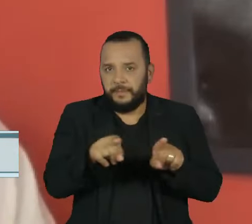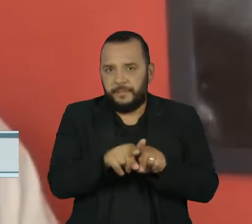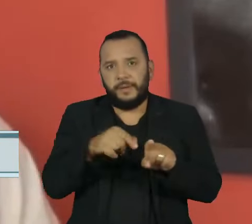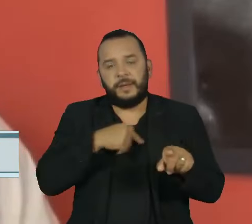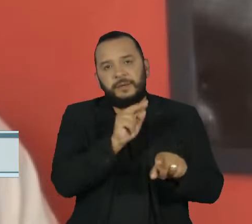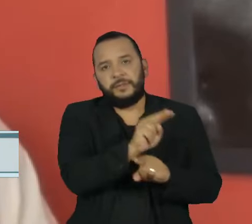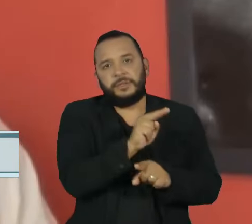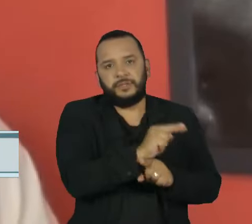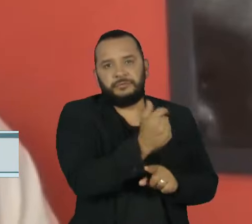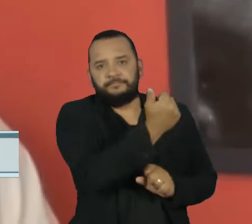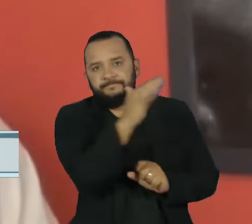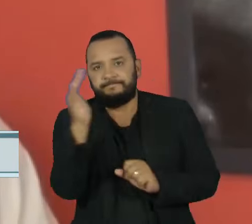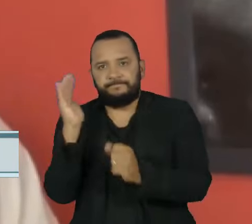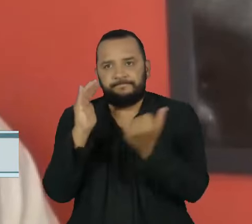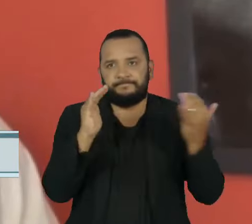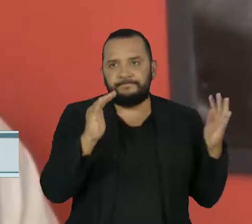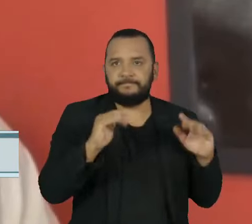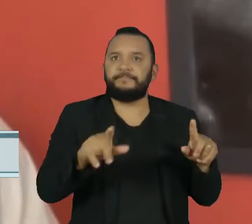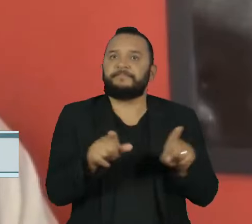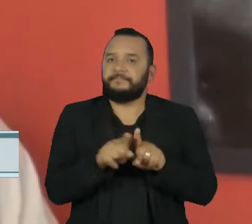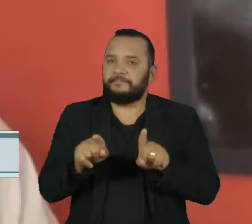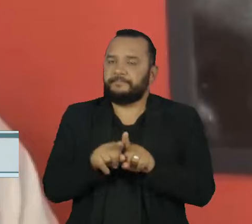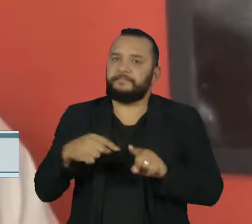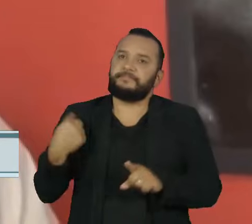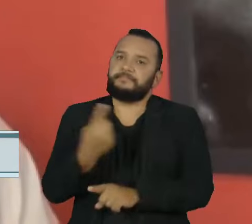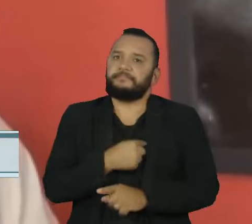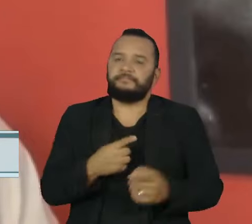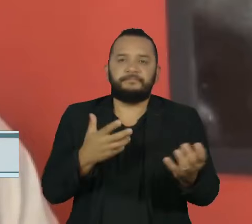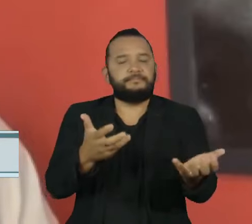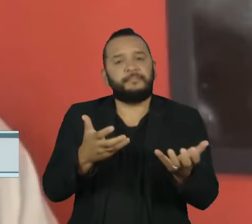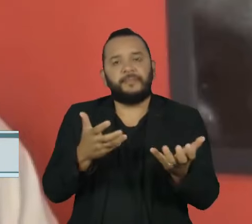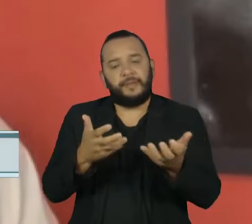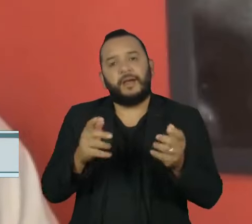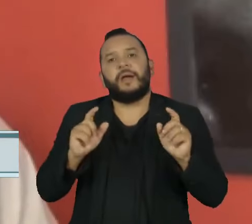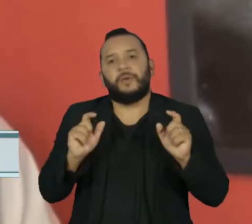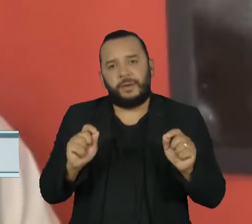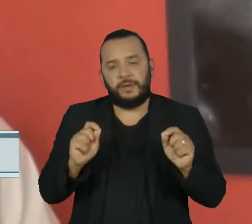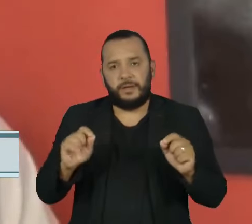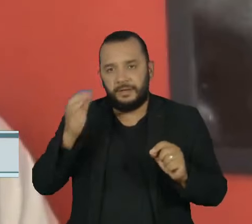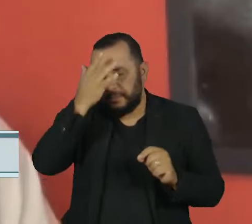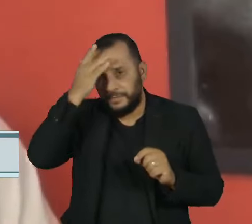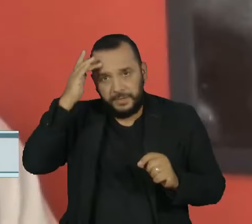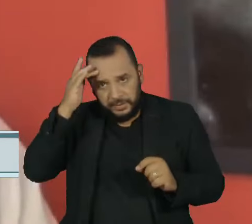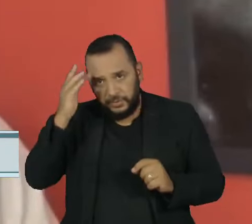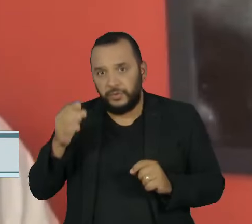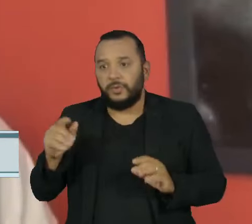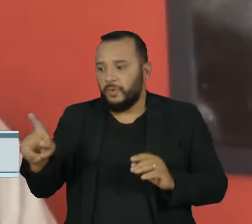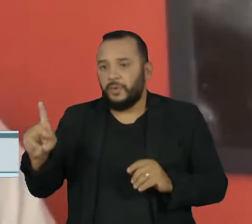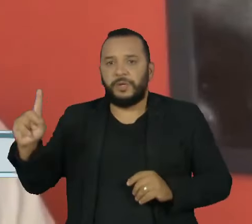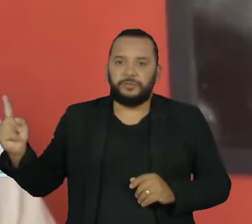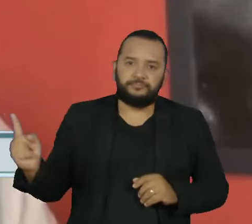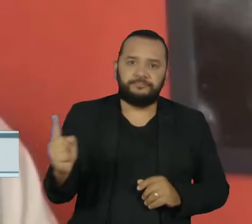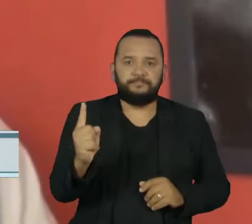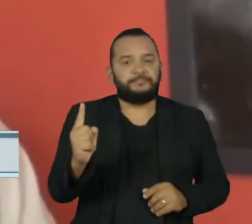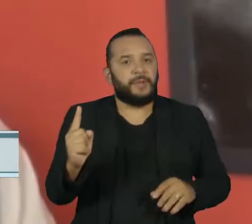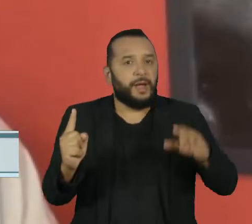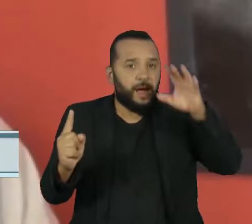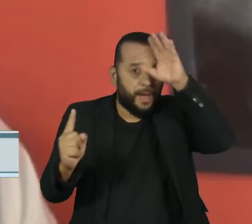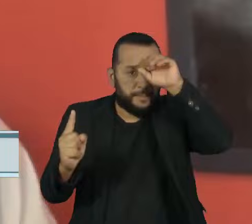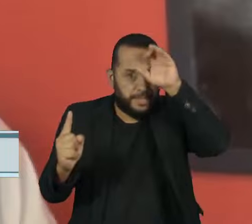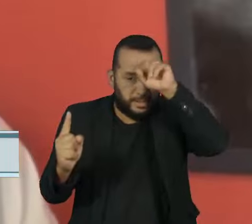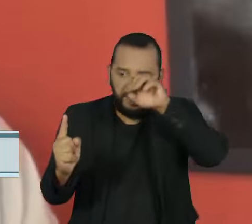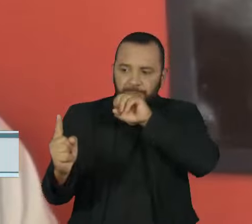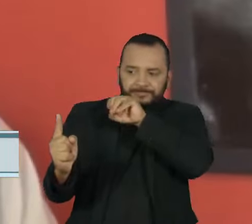também então o que a gente quer é fazer essa ponte de aproximar as pessoas de conteúdo de qualidade de